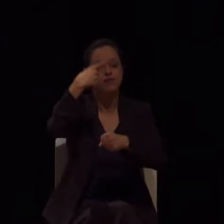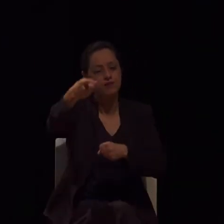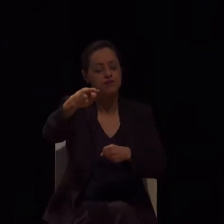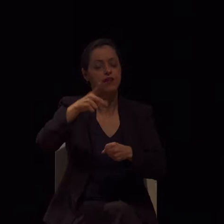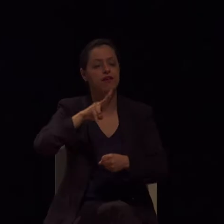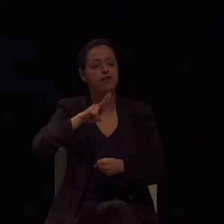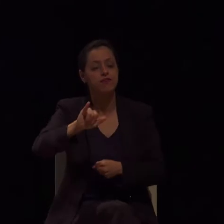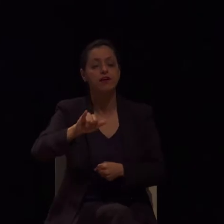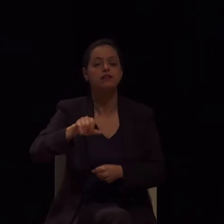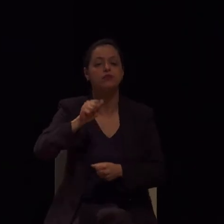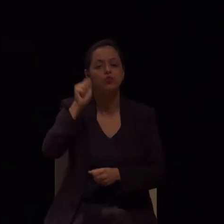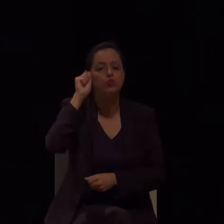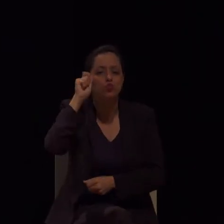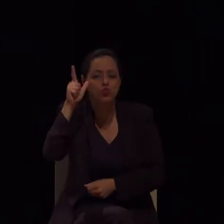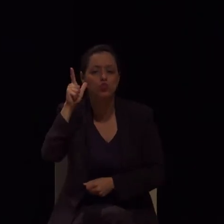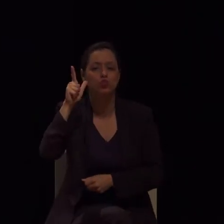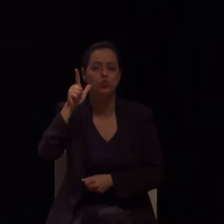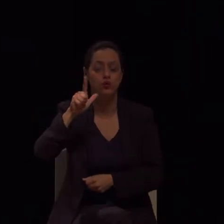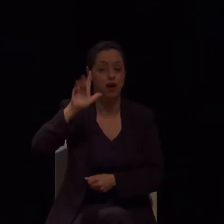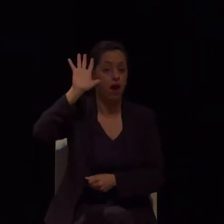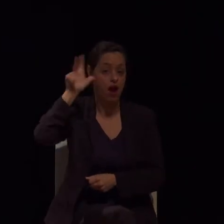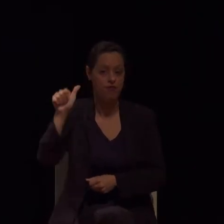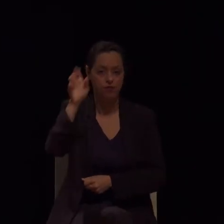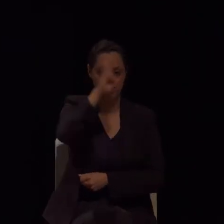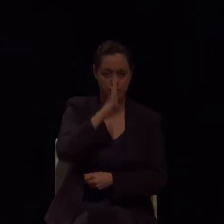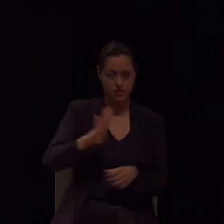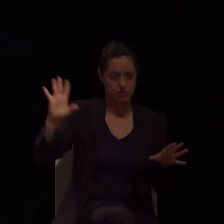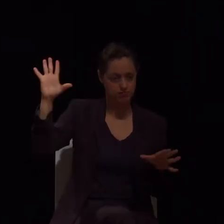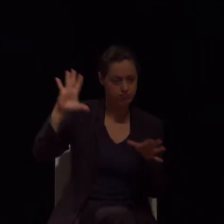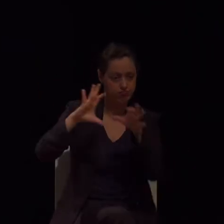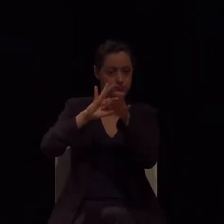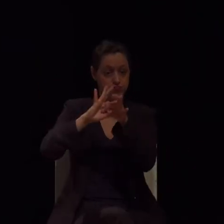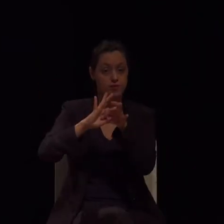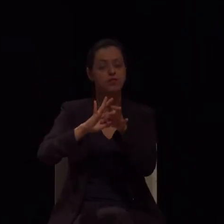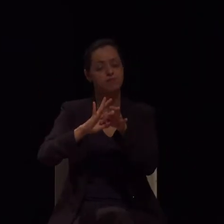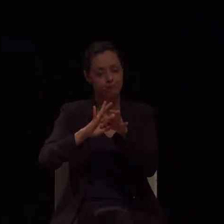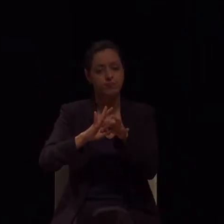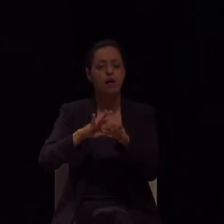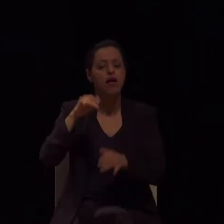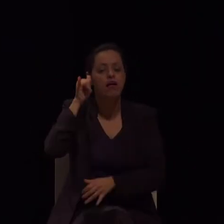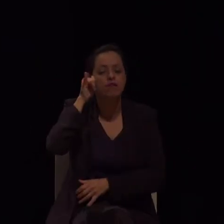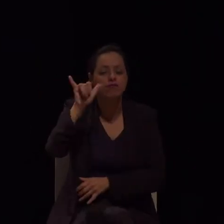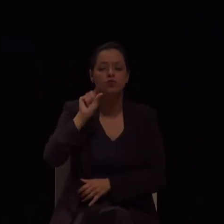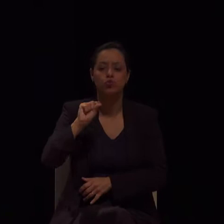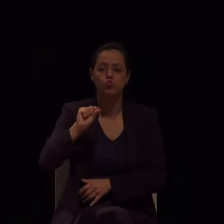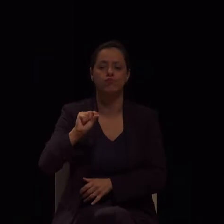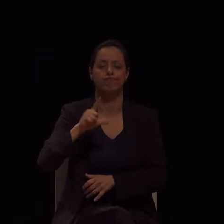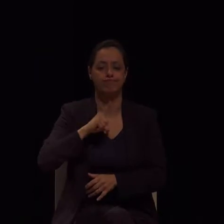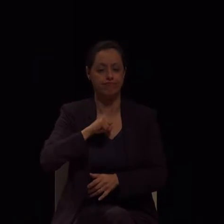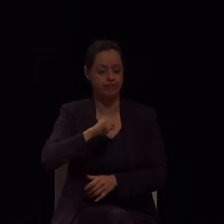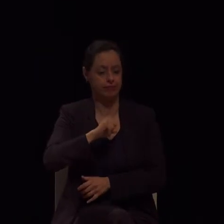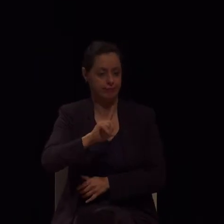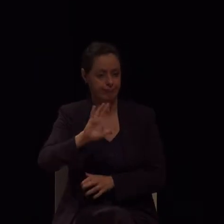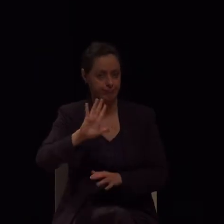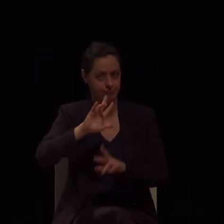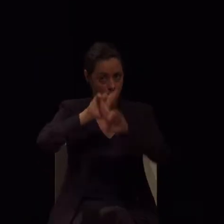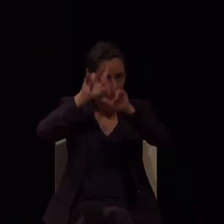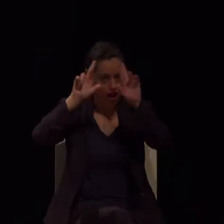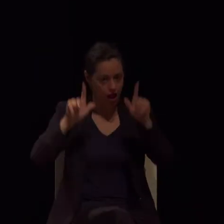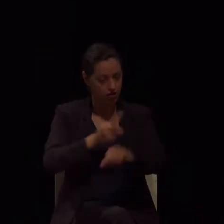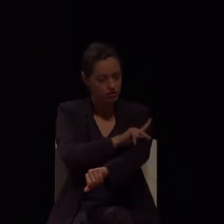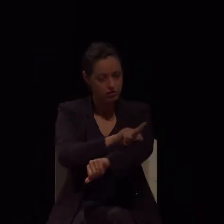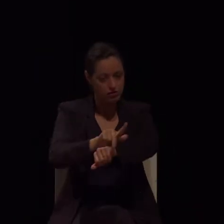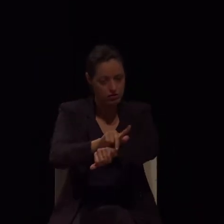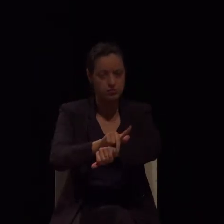afro-brasileira educação de racista porque a história do atlântico ao ciclo em torno do qual todas as posições do ano que vem é vão orbitá né